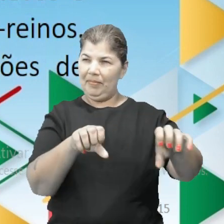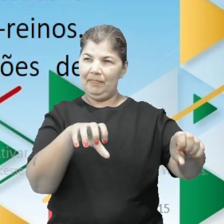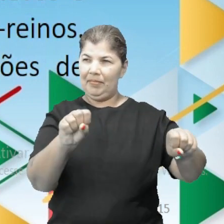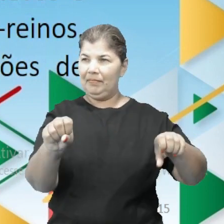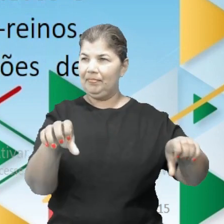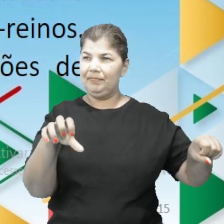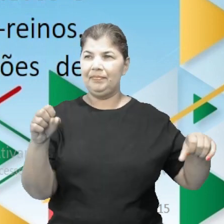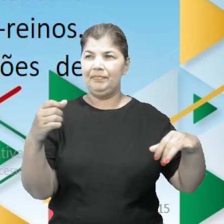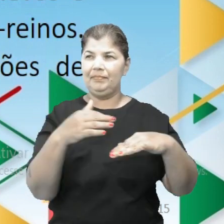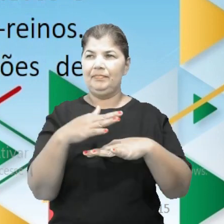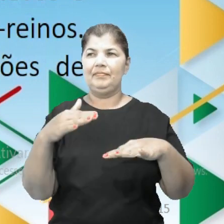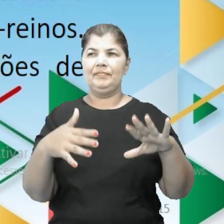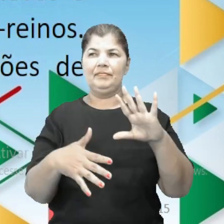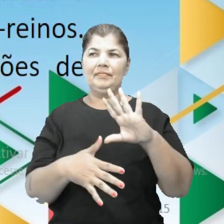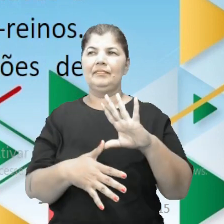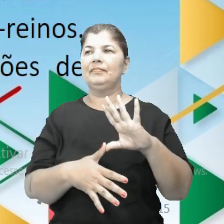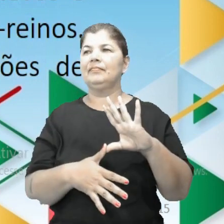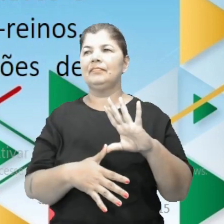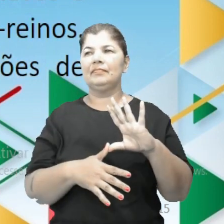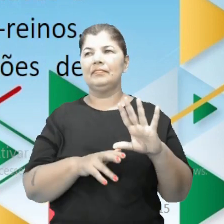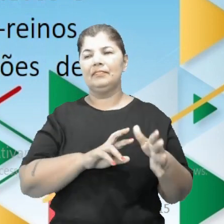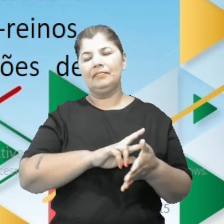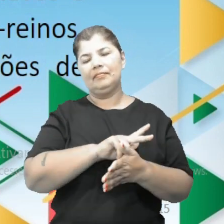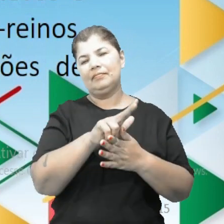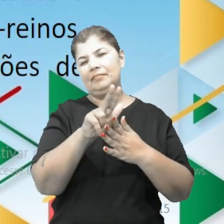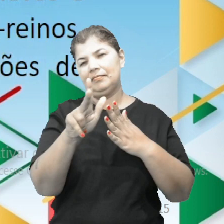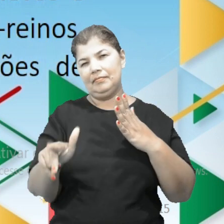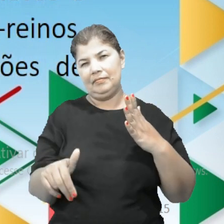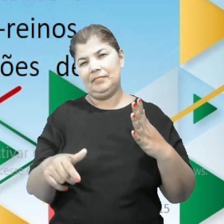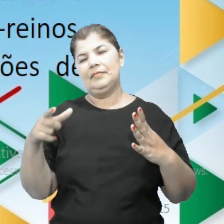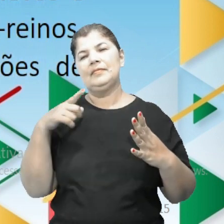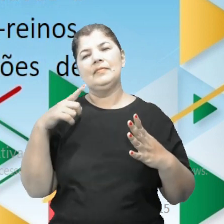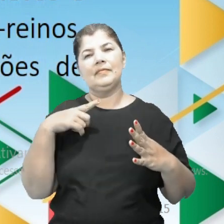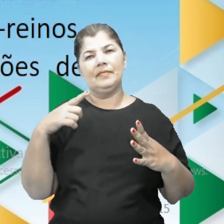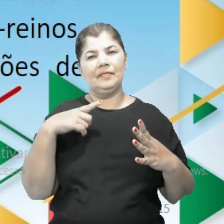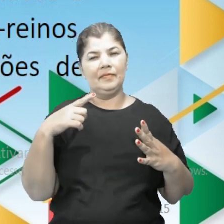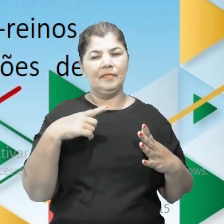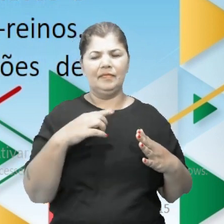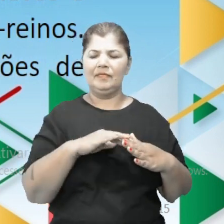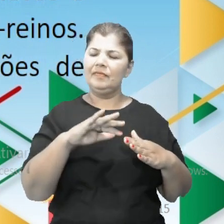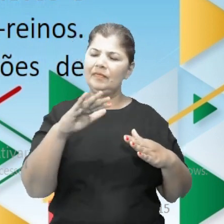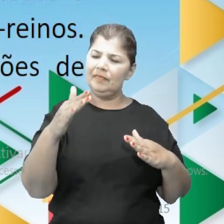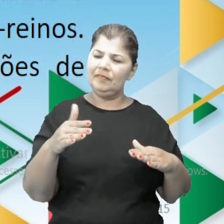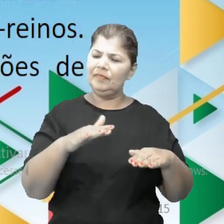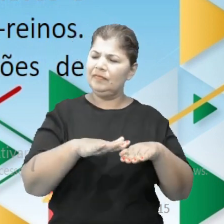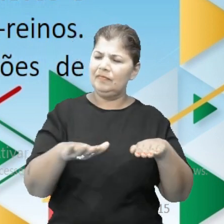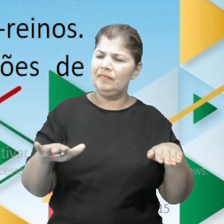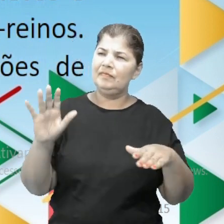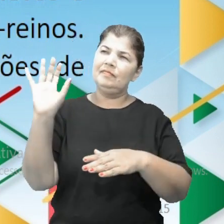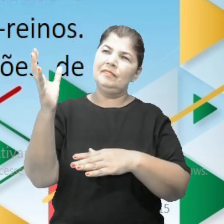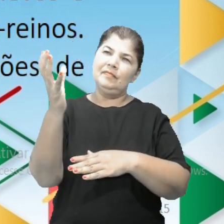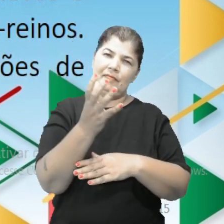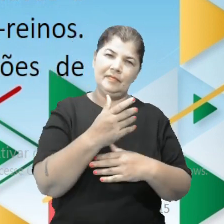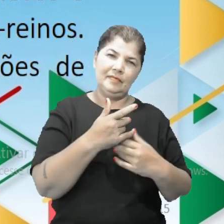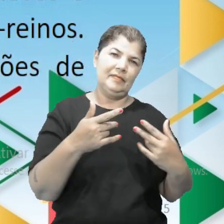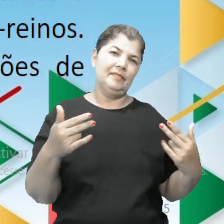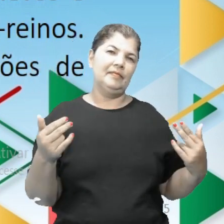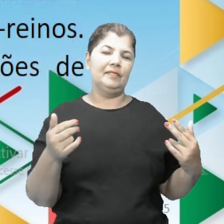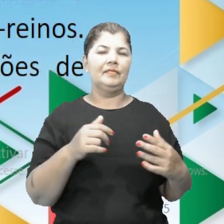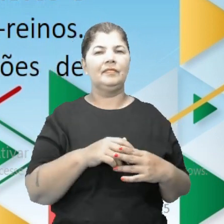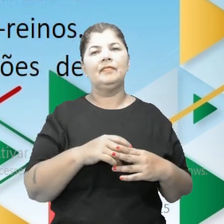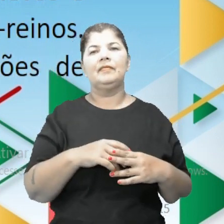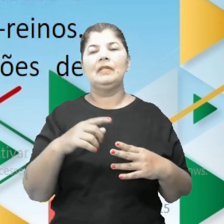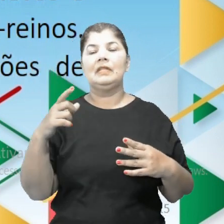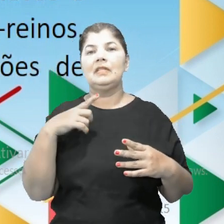uma variedade, né, grande de climas e relevos. E sua geografia dificultava